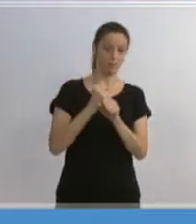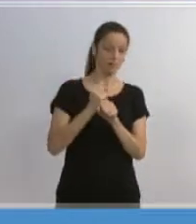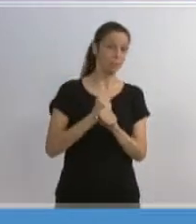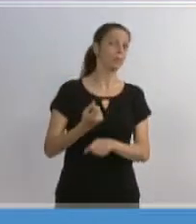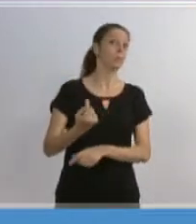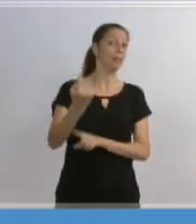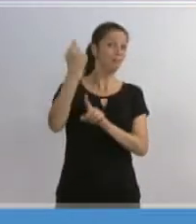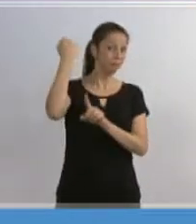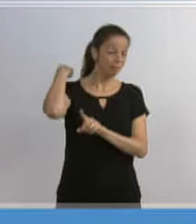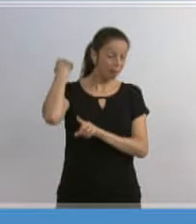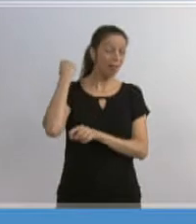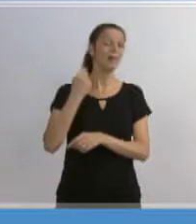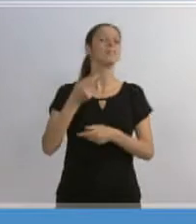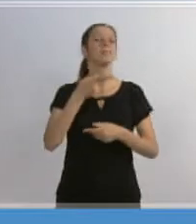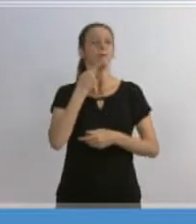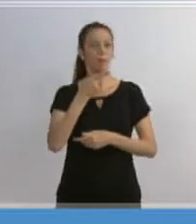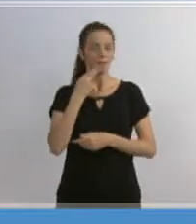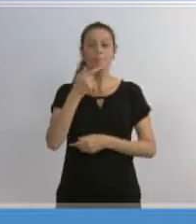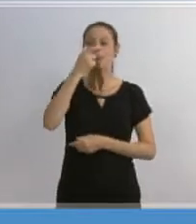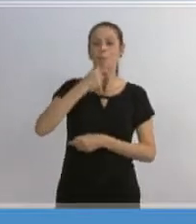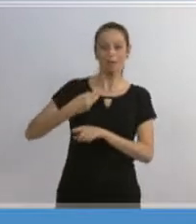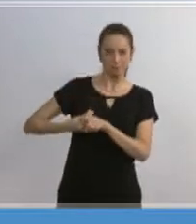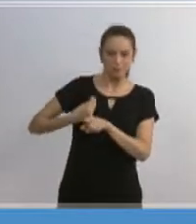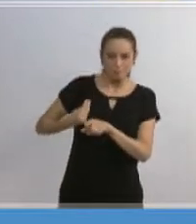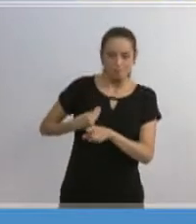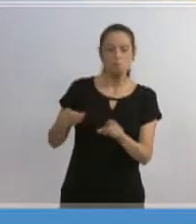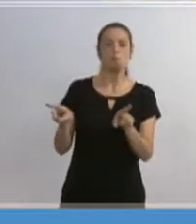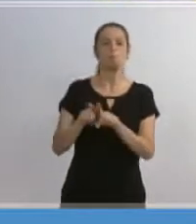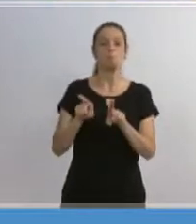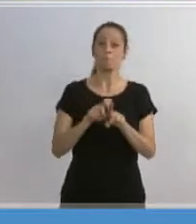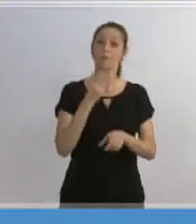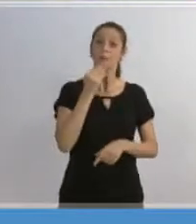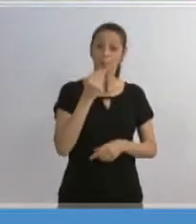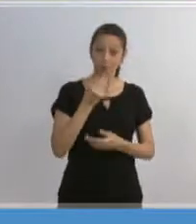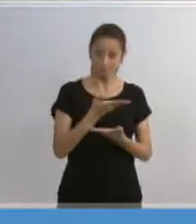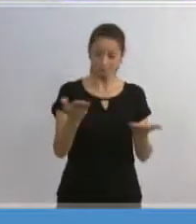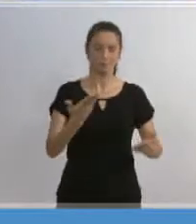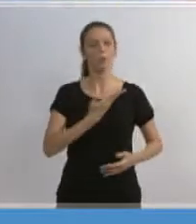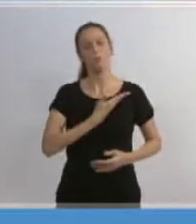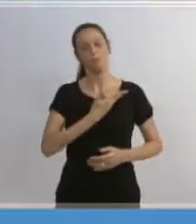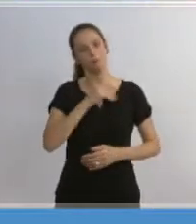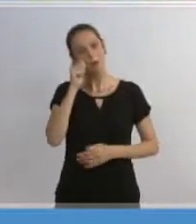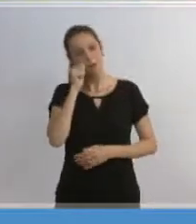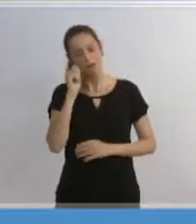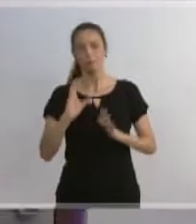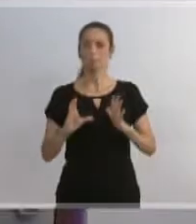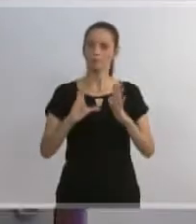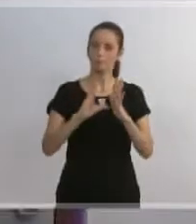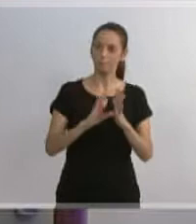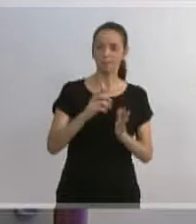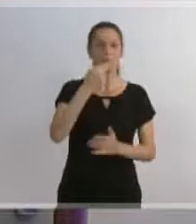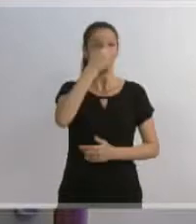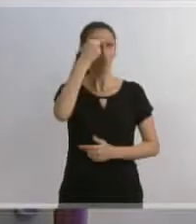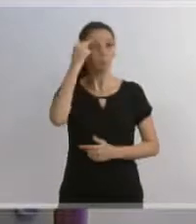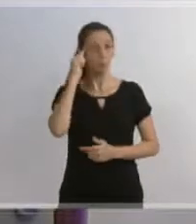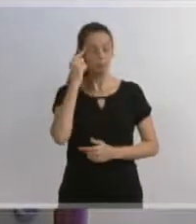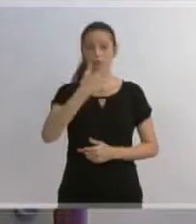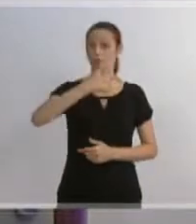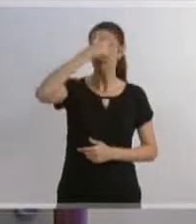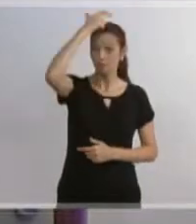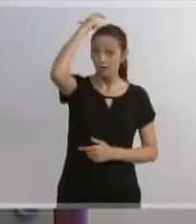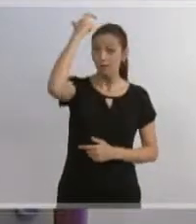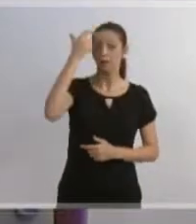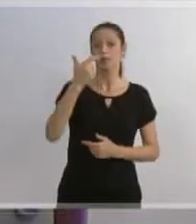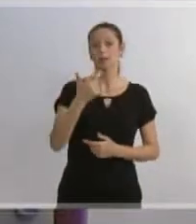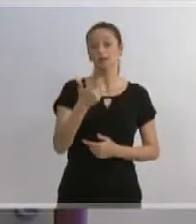falava disso, ô Matias, o Becker estava aqui ainda, viu, o Bruno, é meu amigo Alba, o Caminha, o Ito, o Adriano,